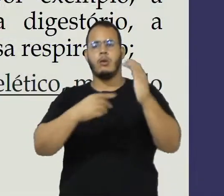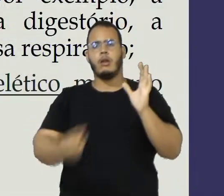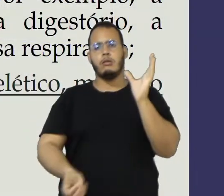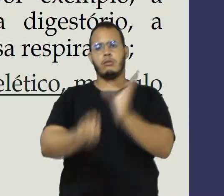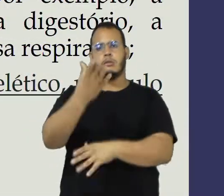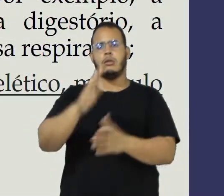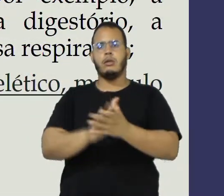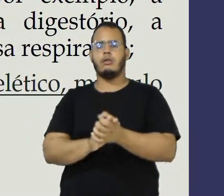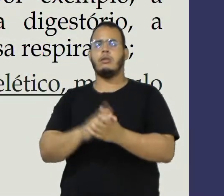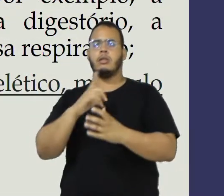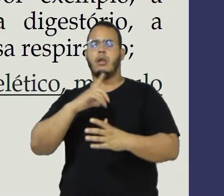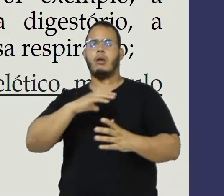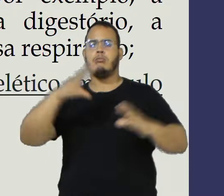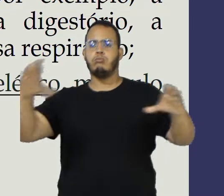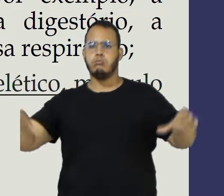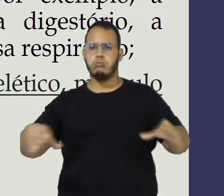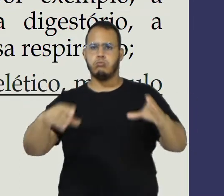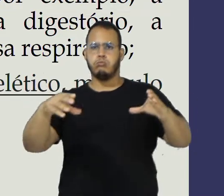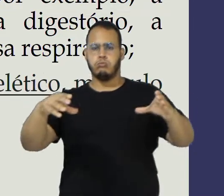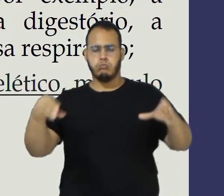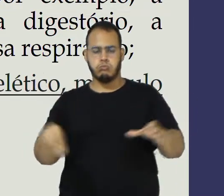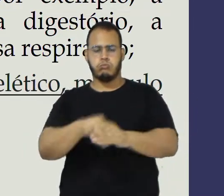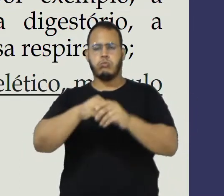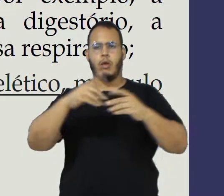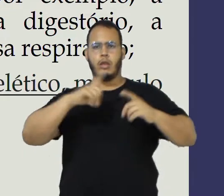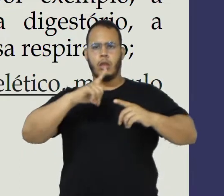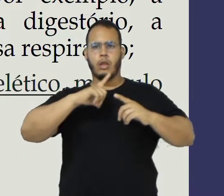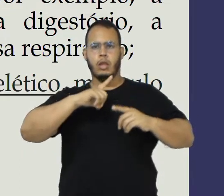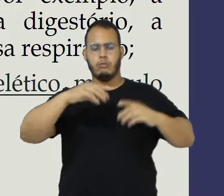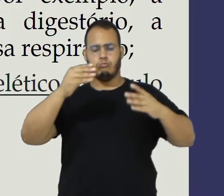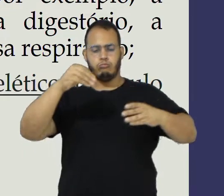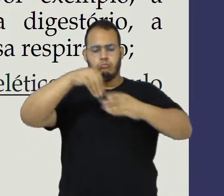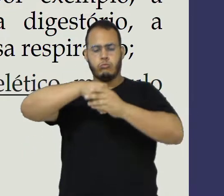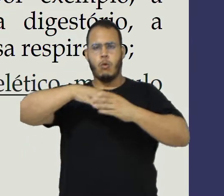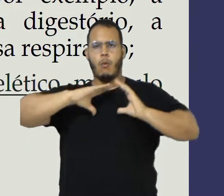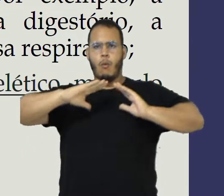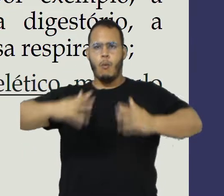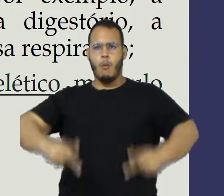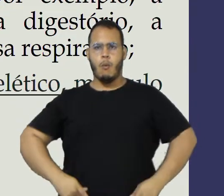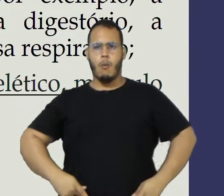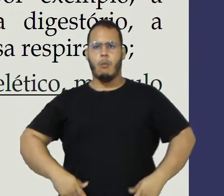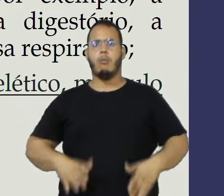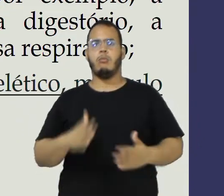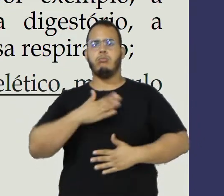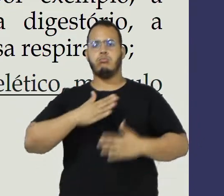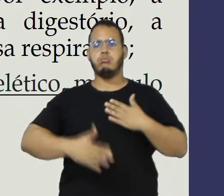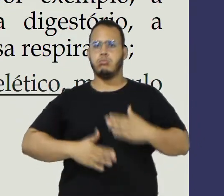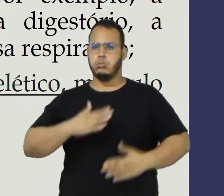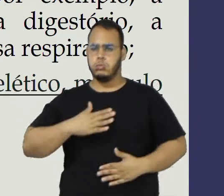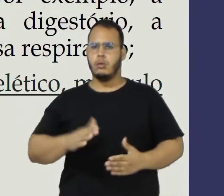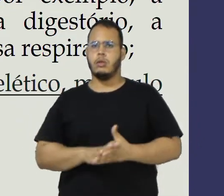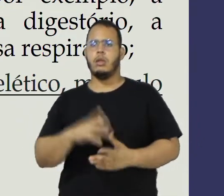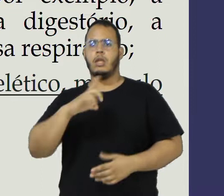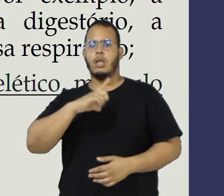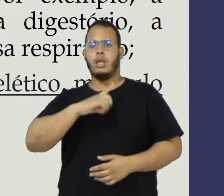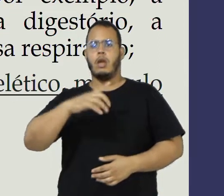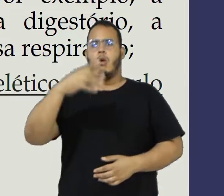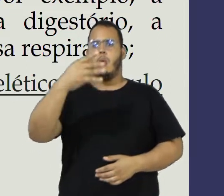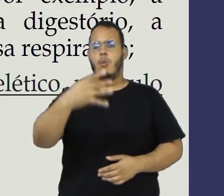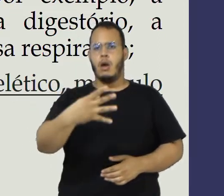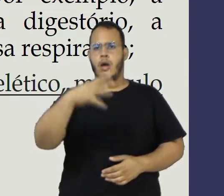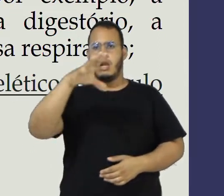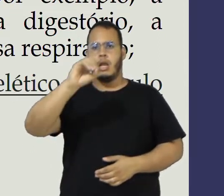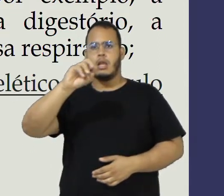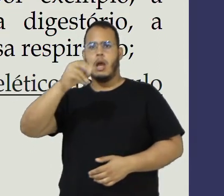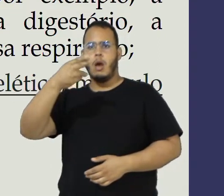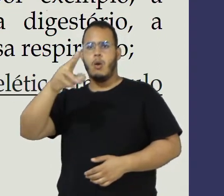que compõem o nosso corpo. E somente ele é responsável aí por cerca de 40 ou 50% de toda